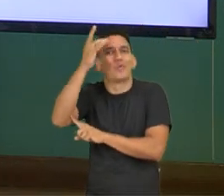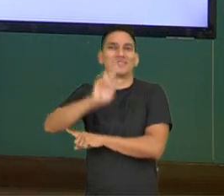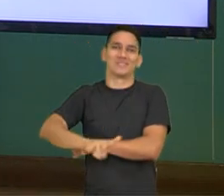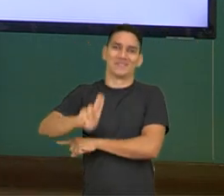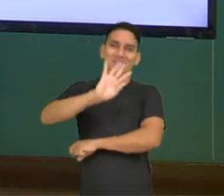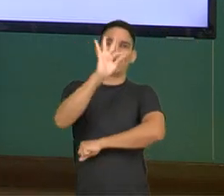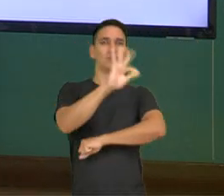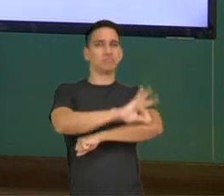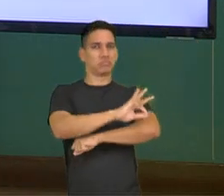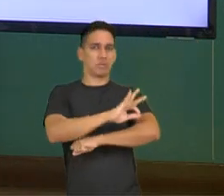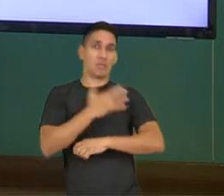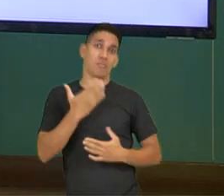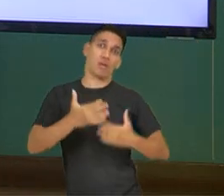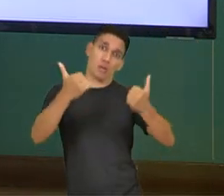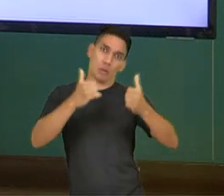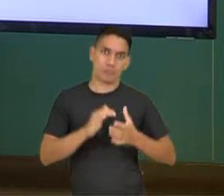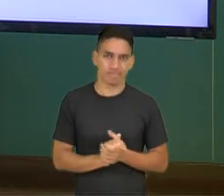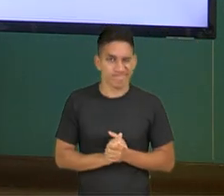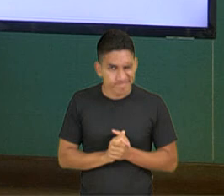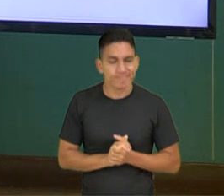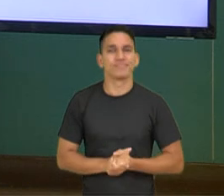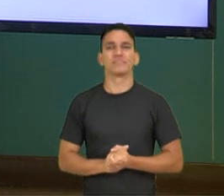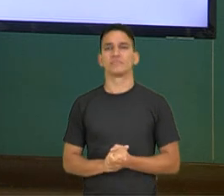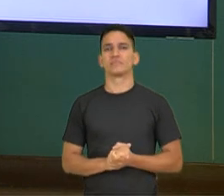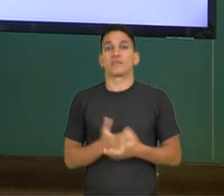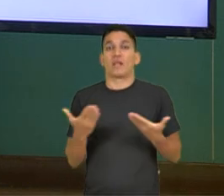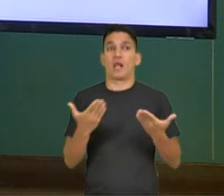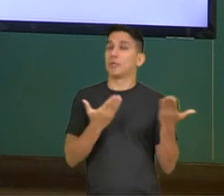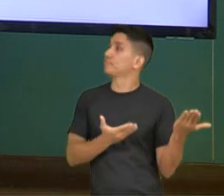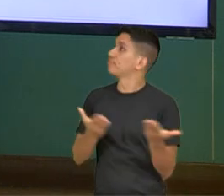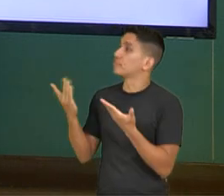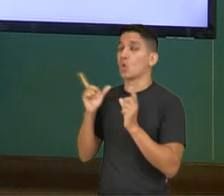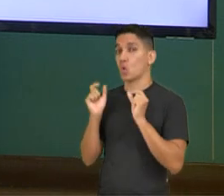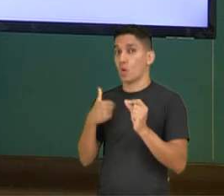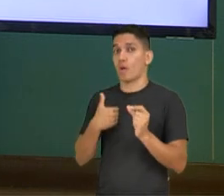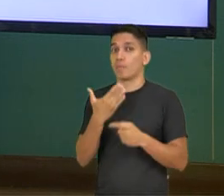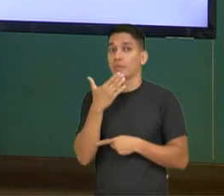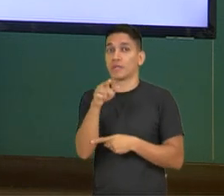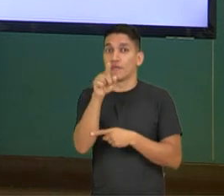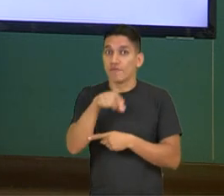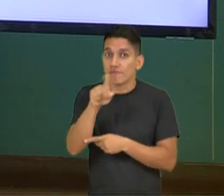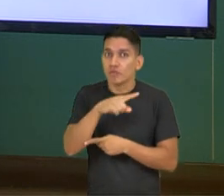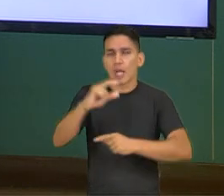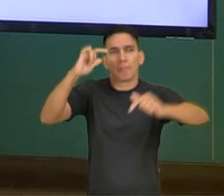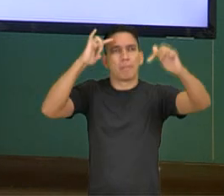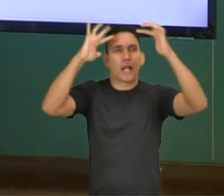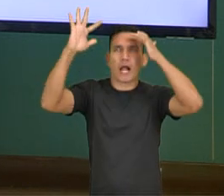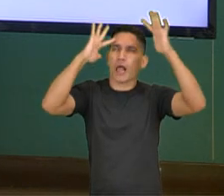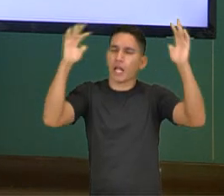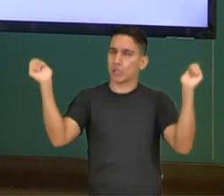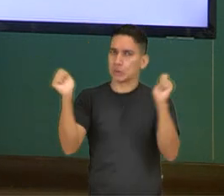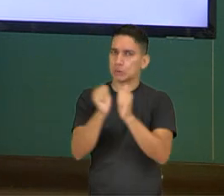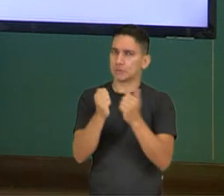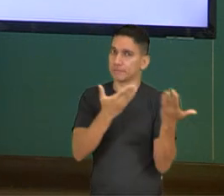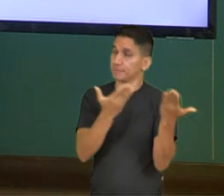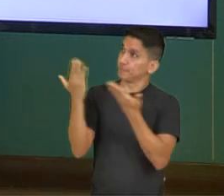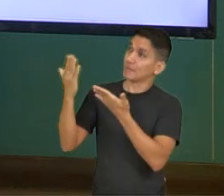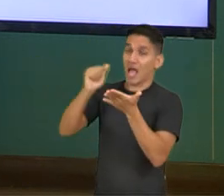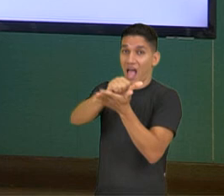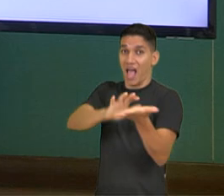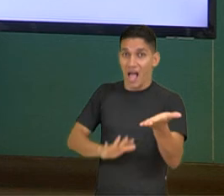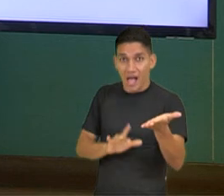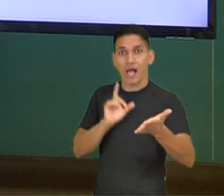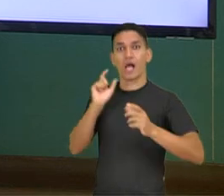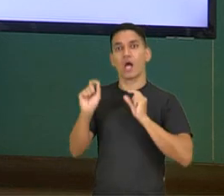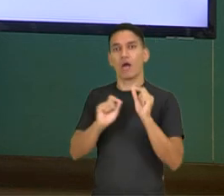consciente, tá? Muito bem. Agora, eu quero que você reflita comigo nesta